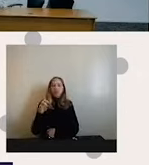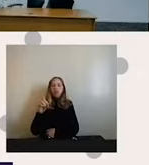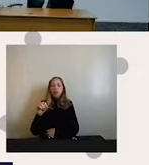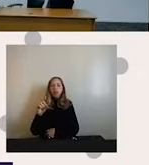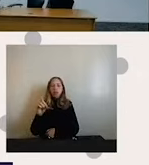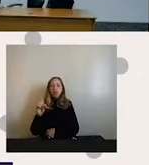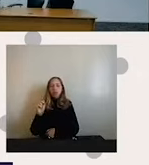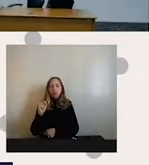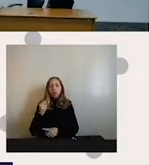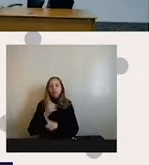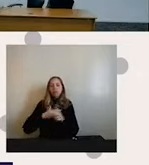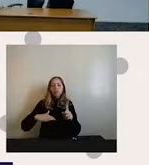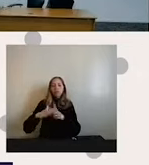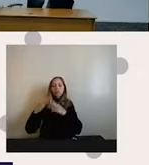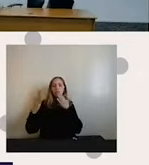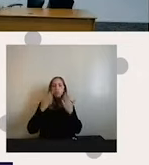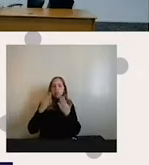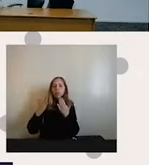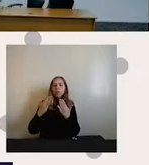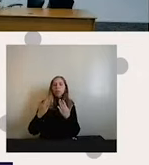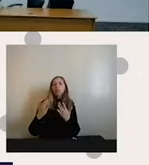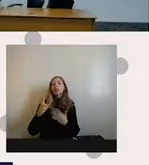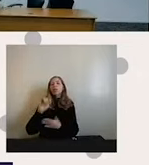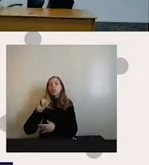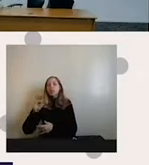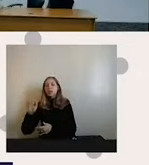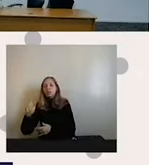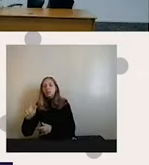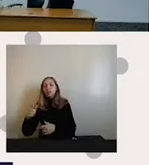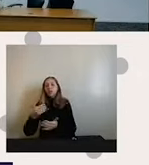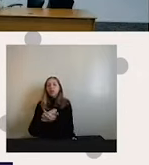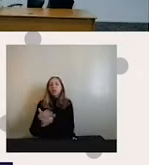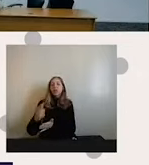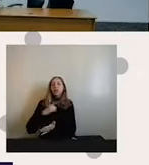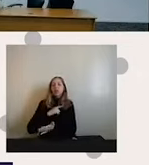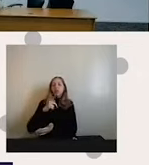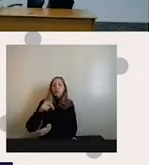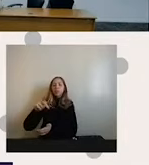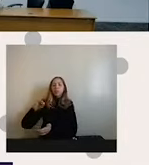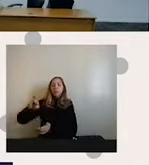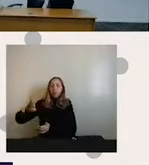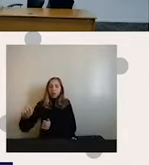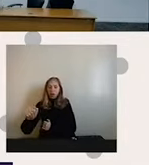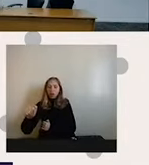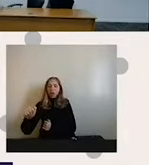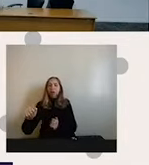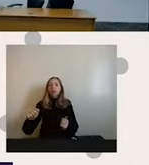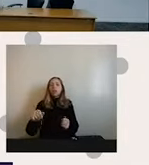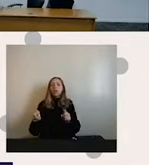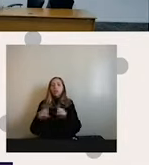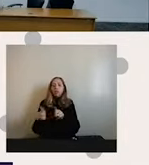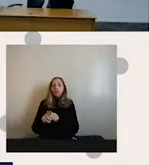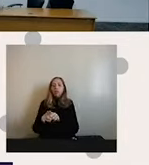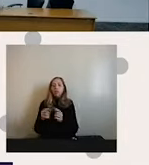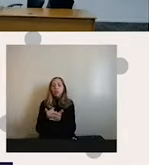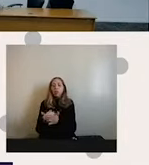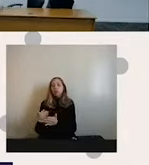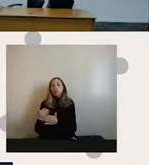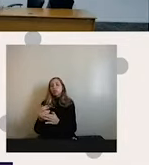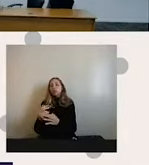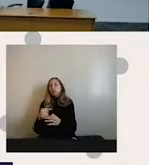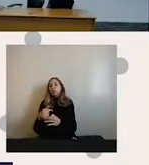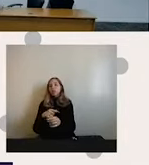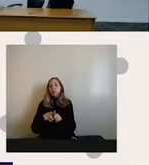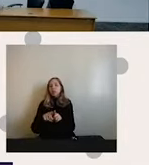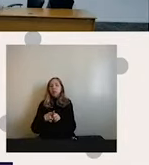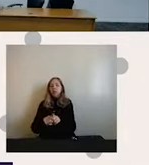vai começar a ter em PPRA e em PCMSO, também nunca vi. O que vem é